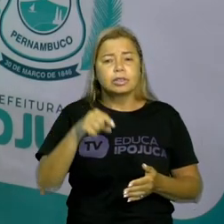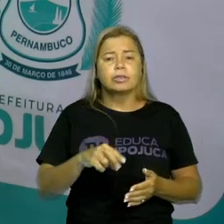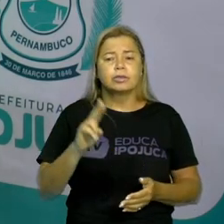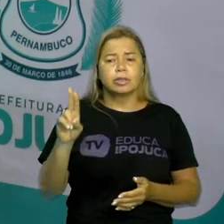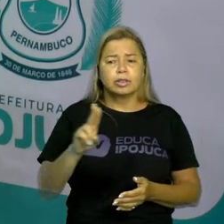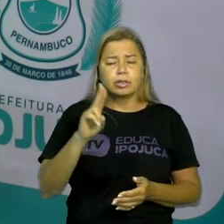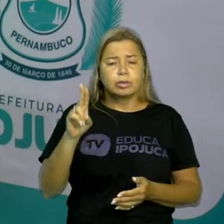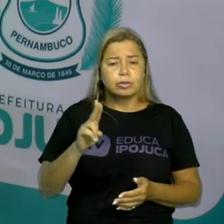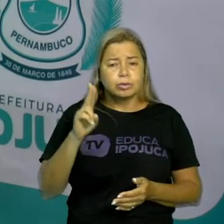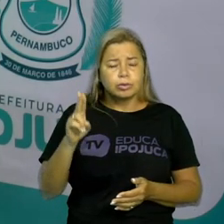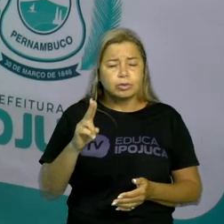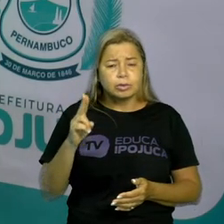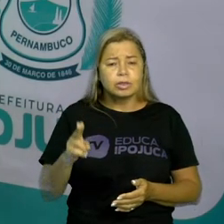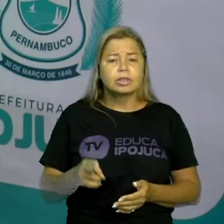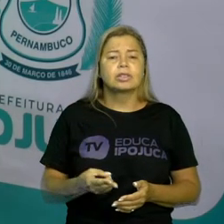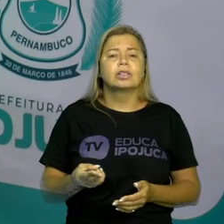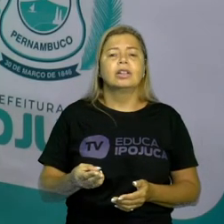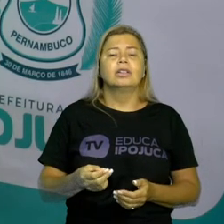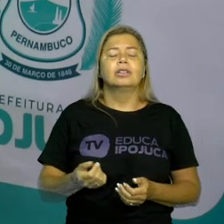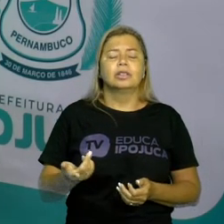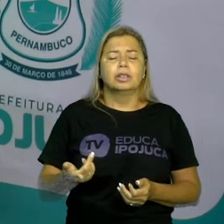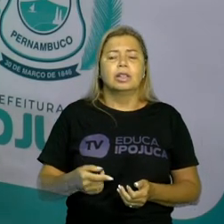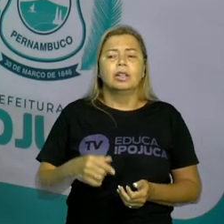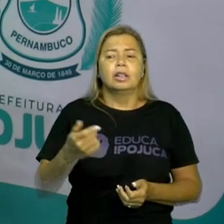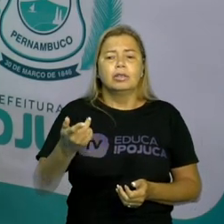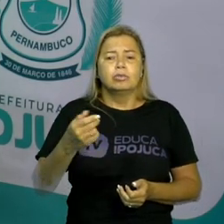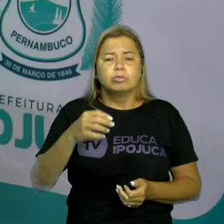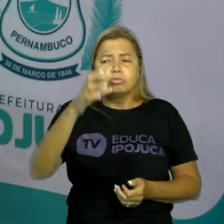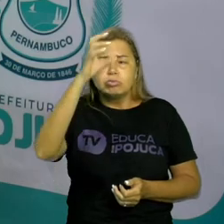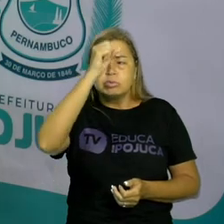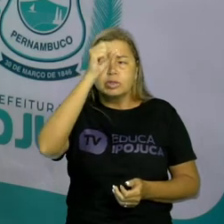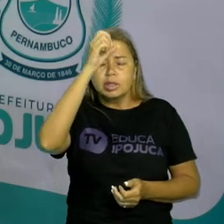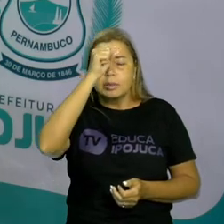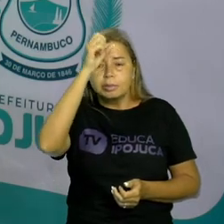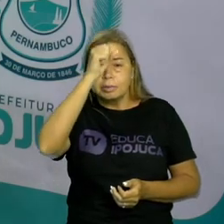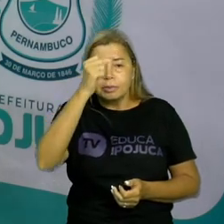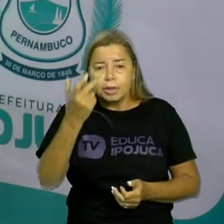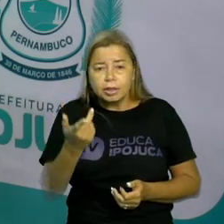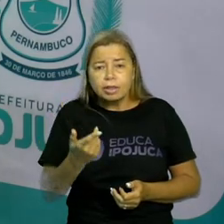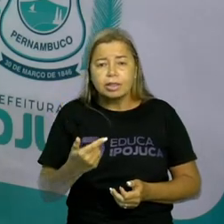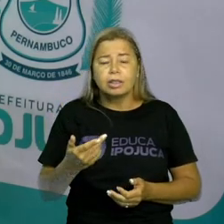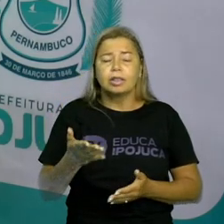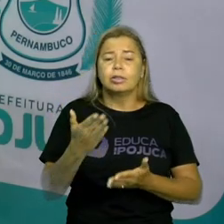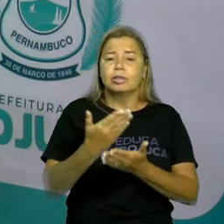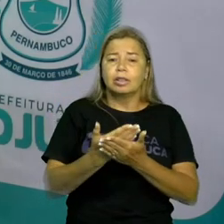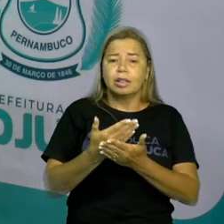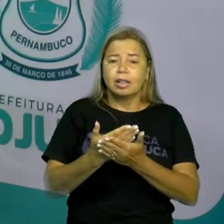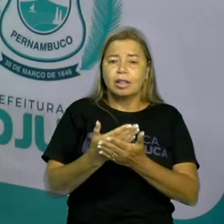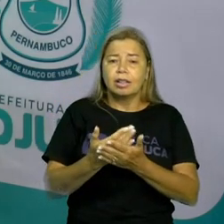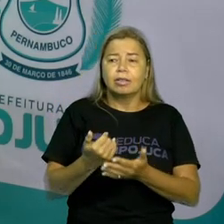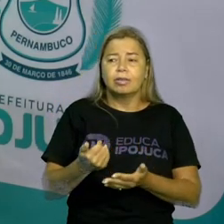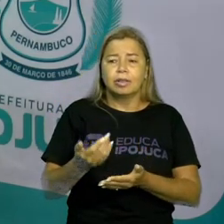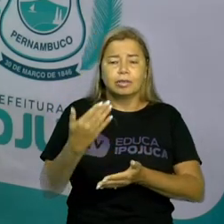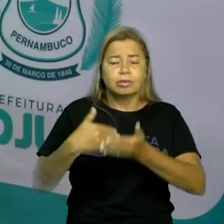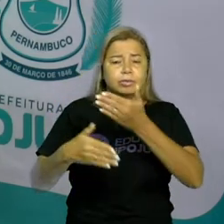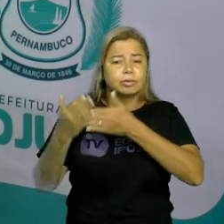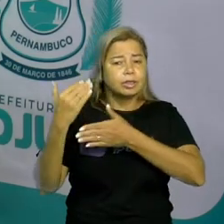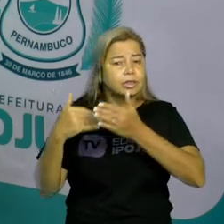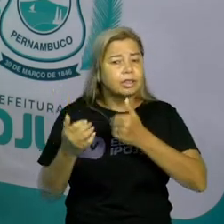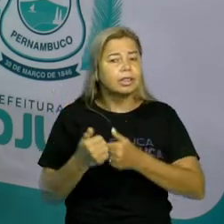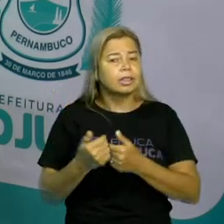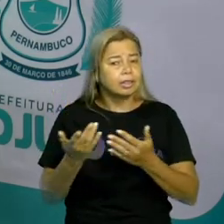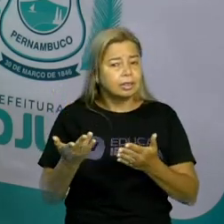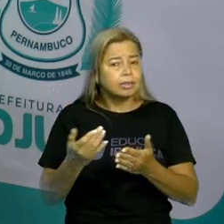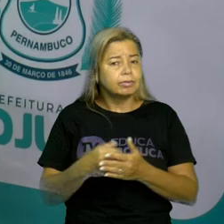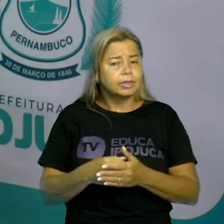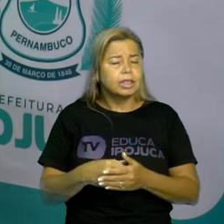colocar 2022, vai diminuir o valor que ela nasceu, 1982, colocar embaixo